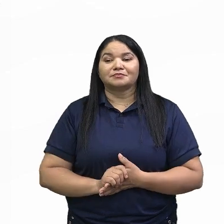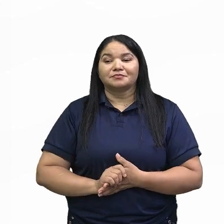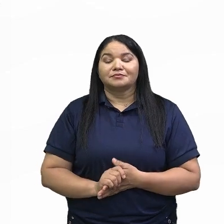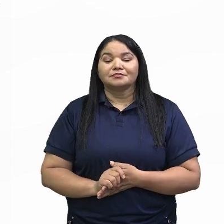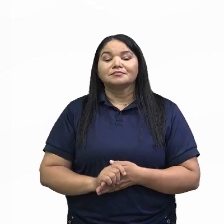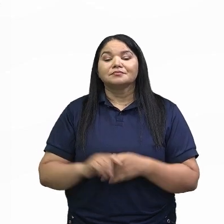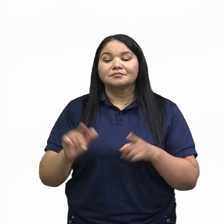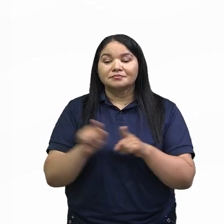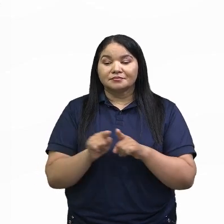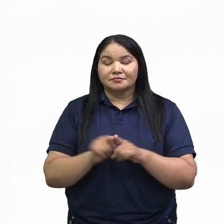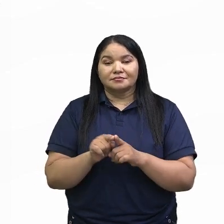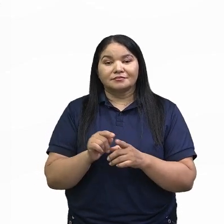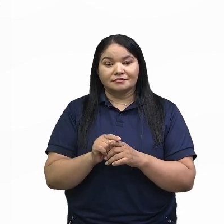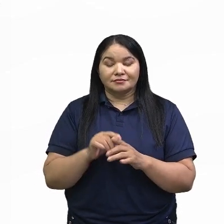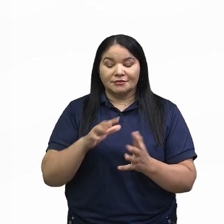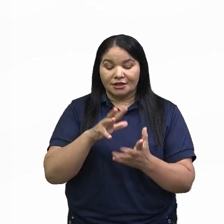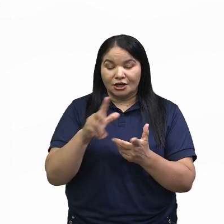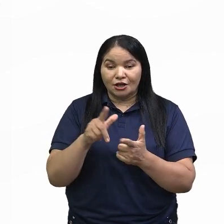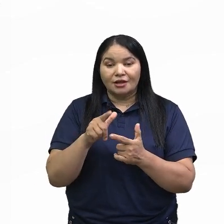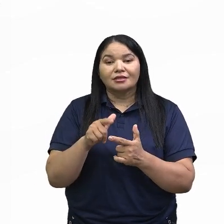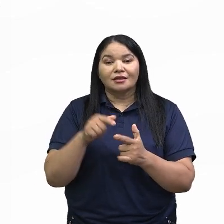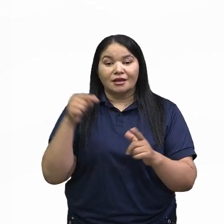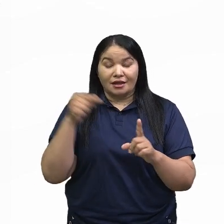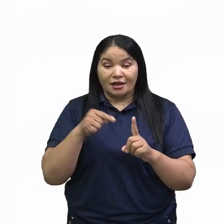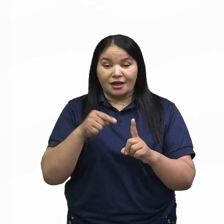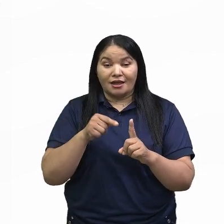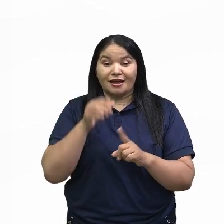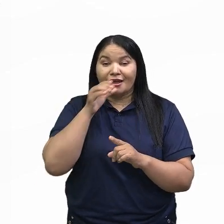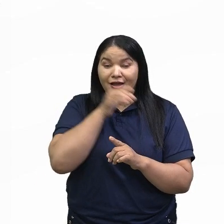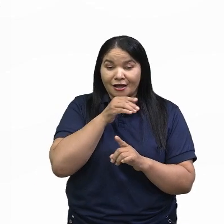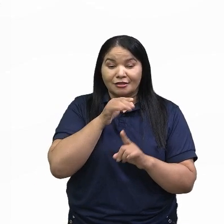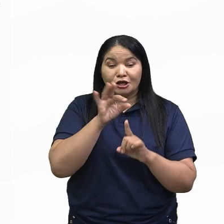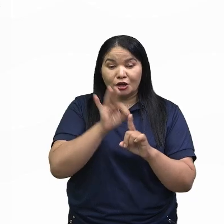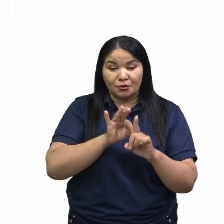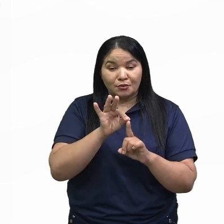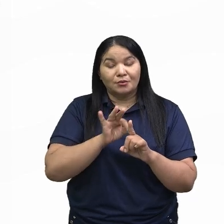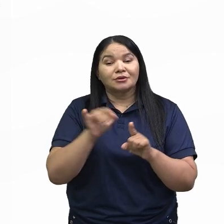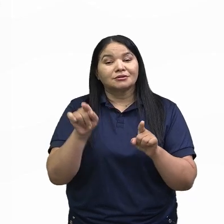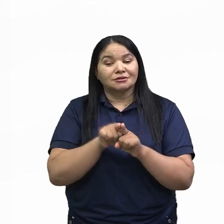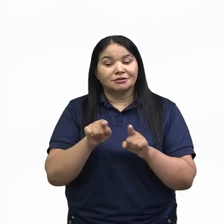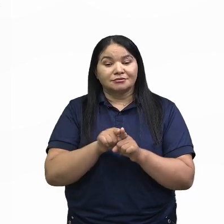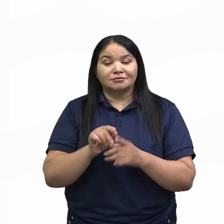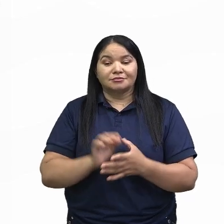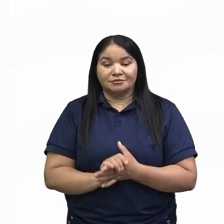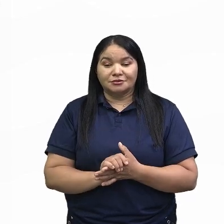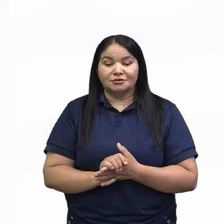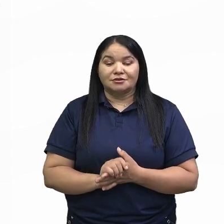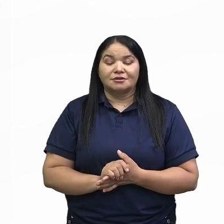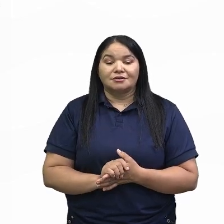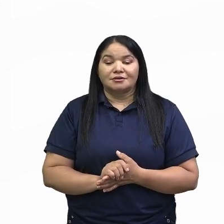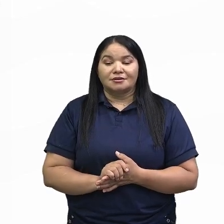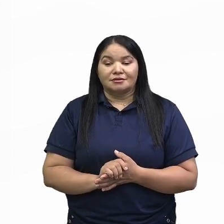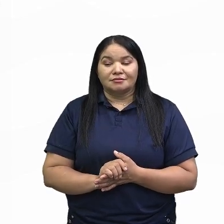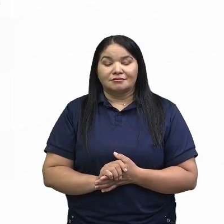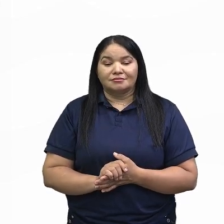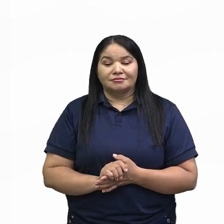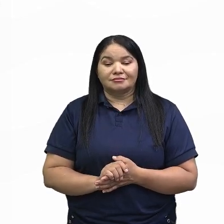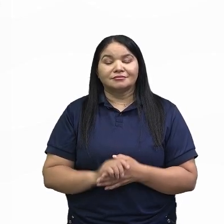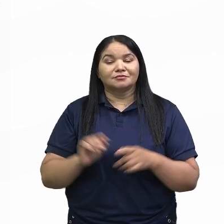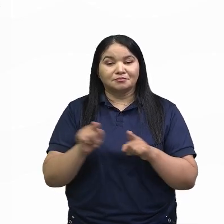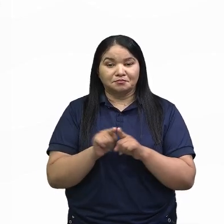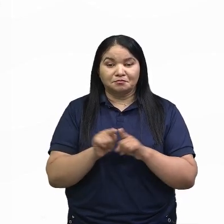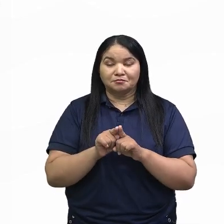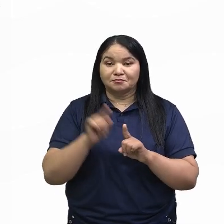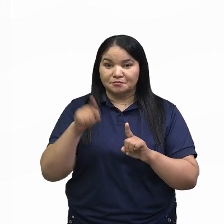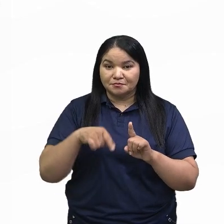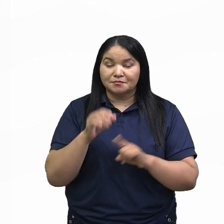própria terra. A energia geotérmica ou energia geotermal, do grego geo, terra, térmica, calor,